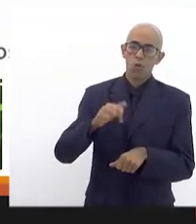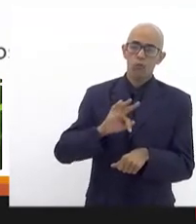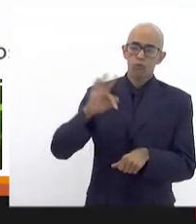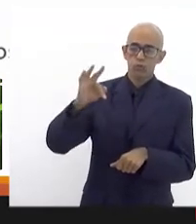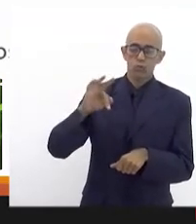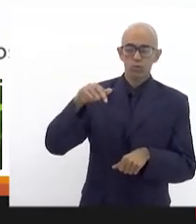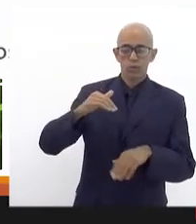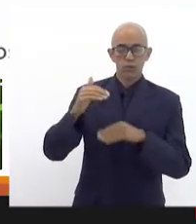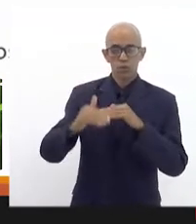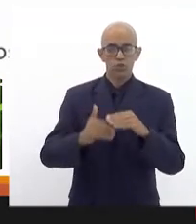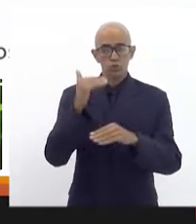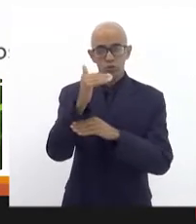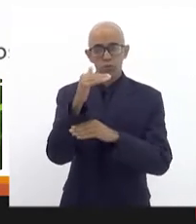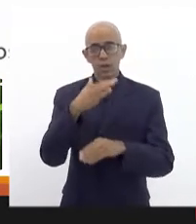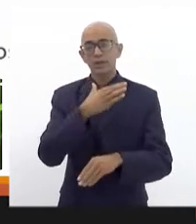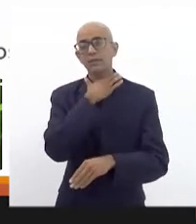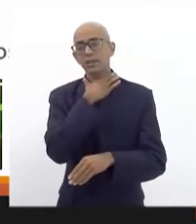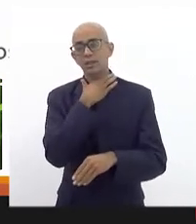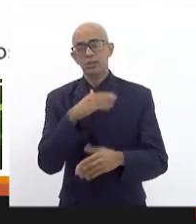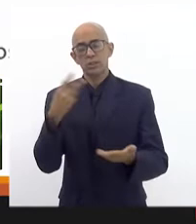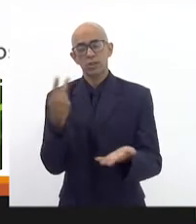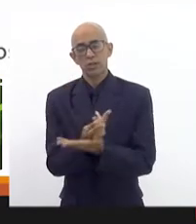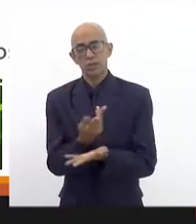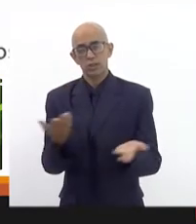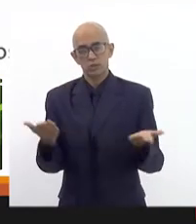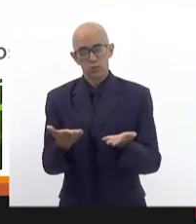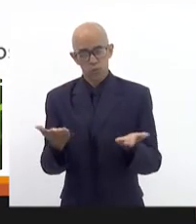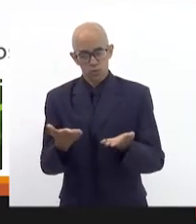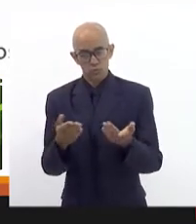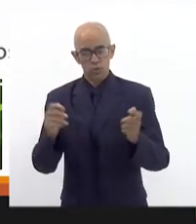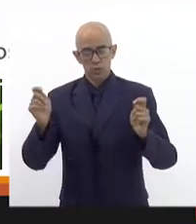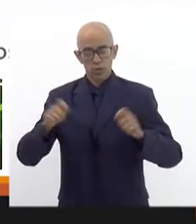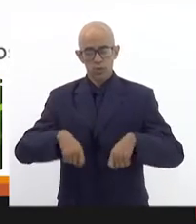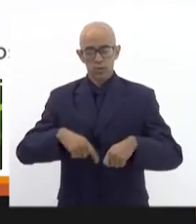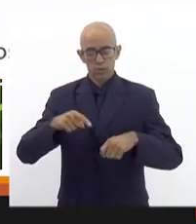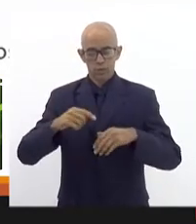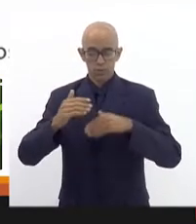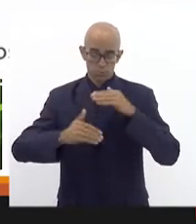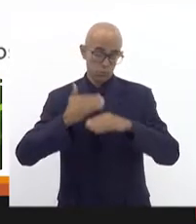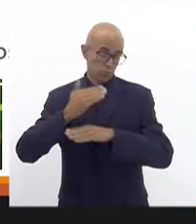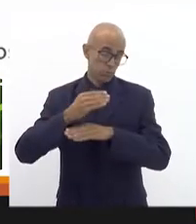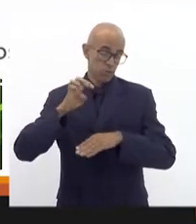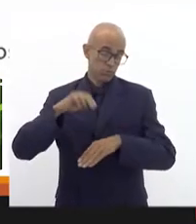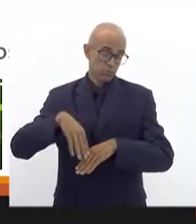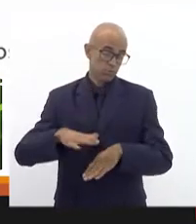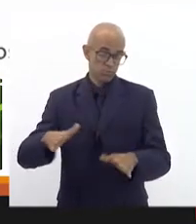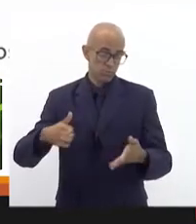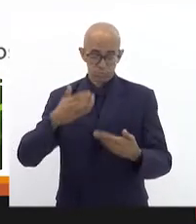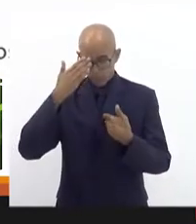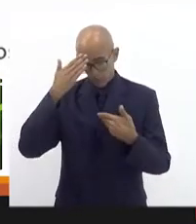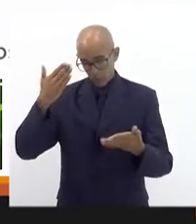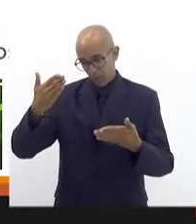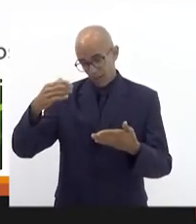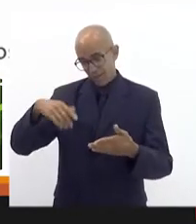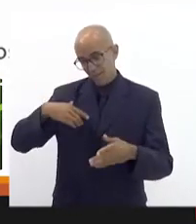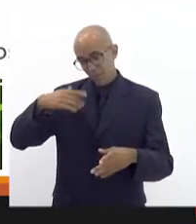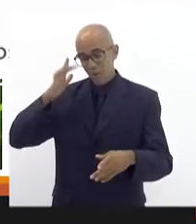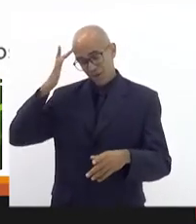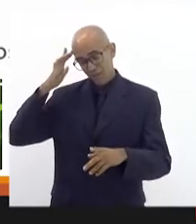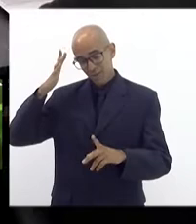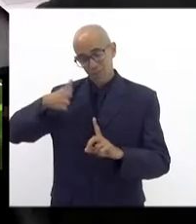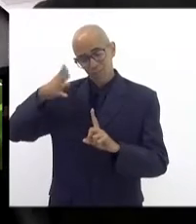grande crise que ele vive, né? E que tem um potencial enorme para superar isso. Obrigado, acho que era essa a minha fala a